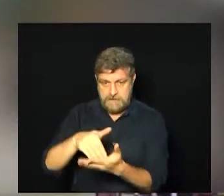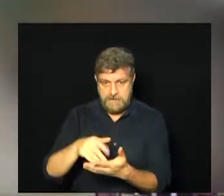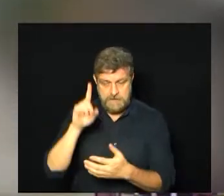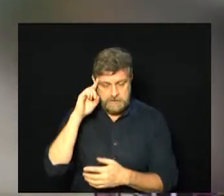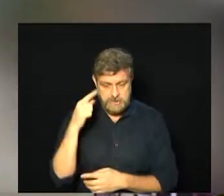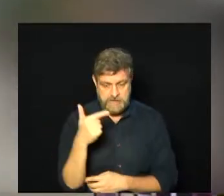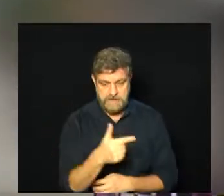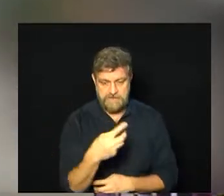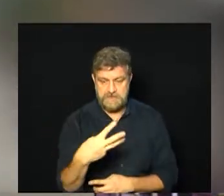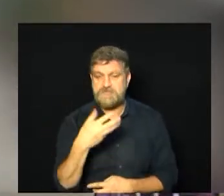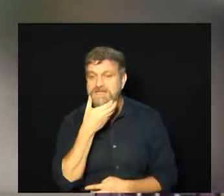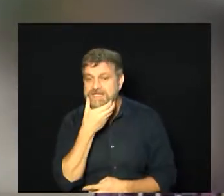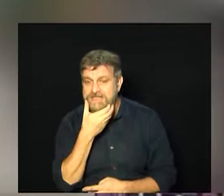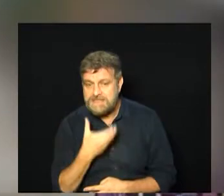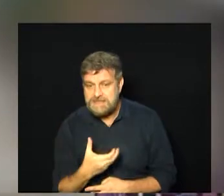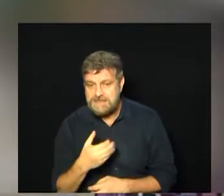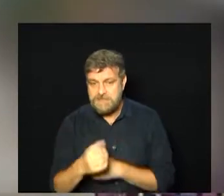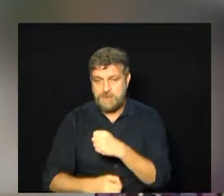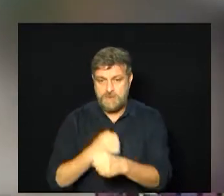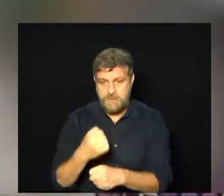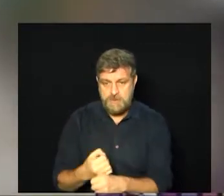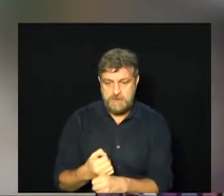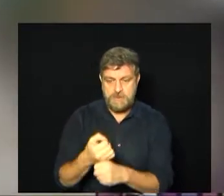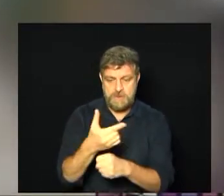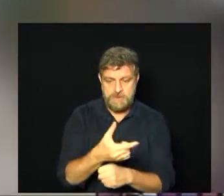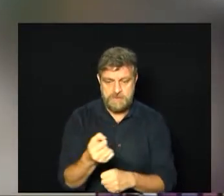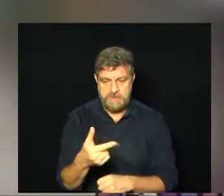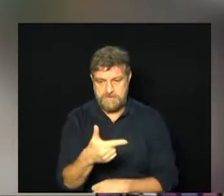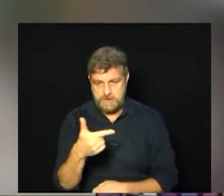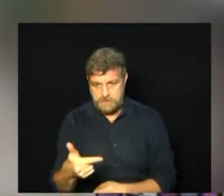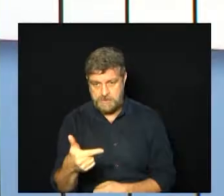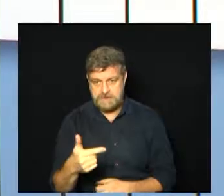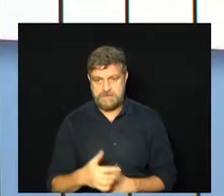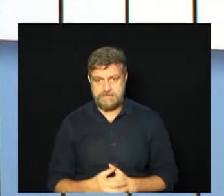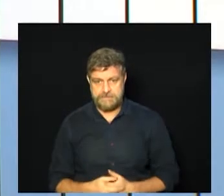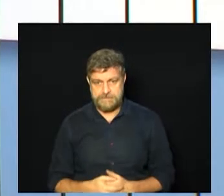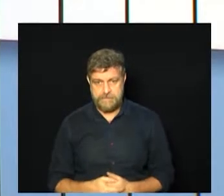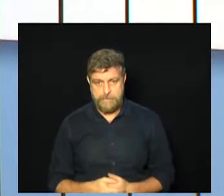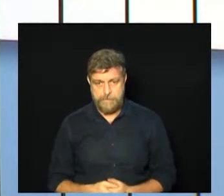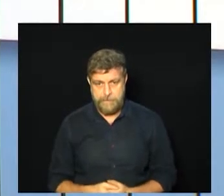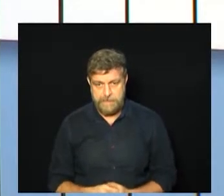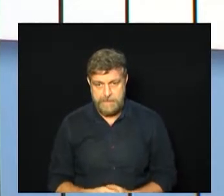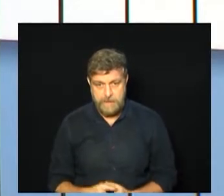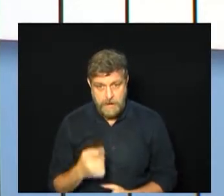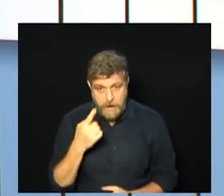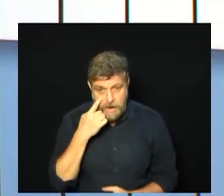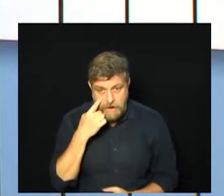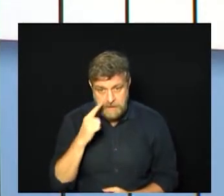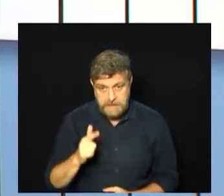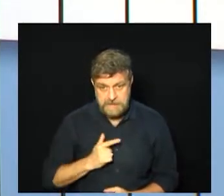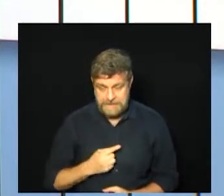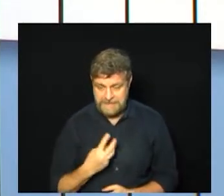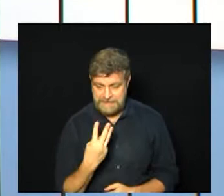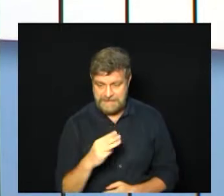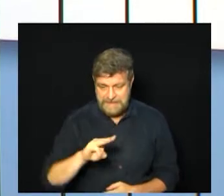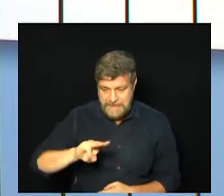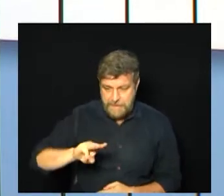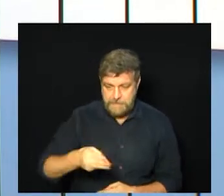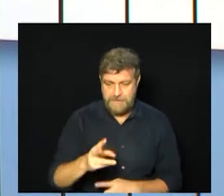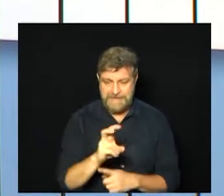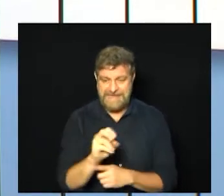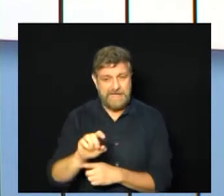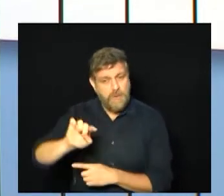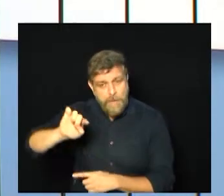23 de dezembro de 2022. Olha, são 3,5 milhões